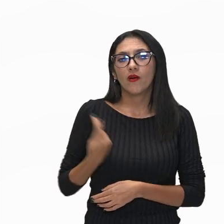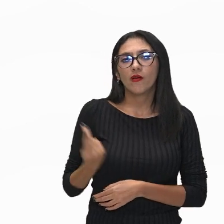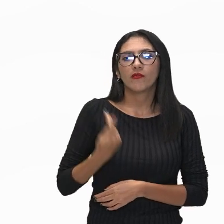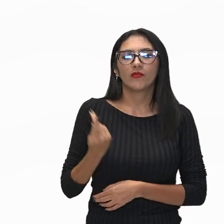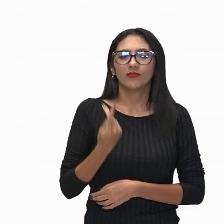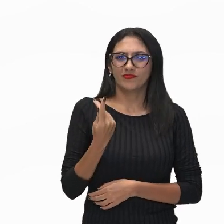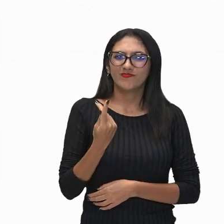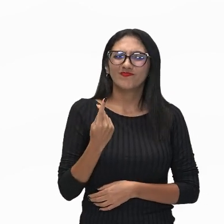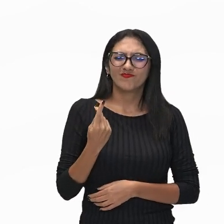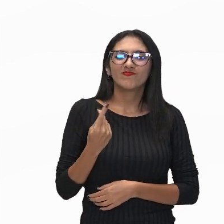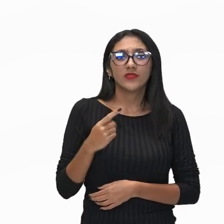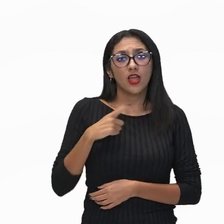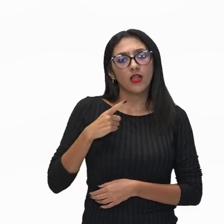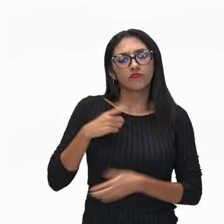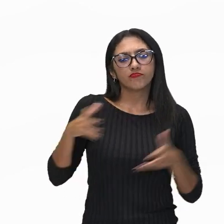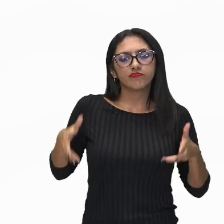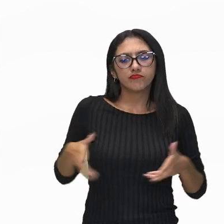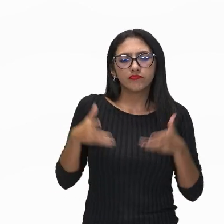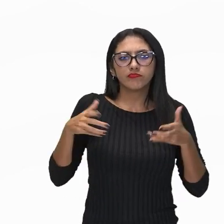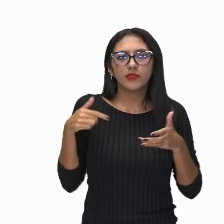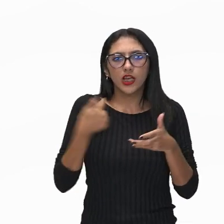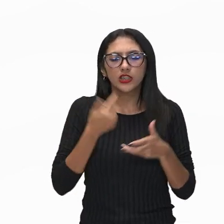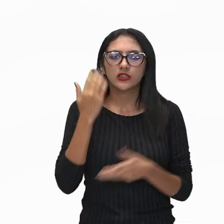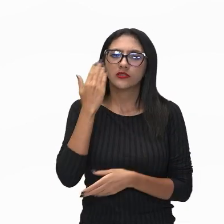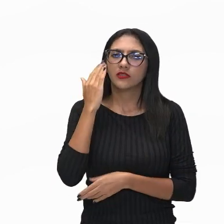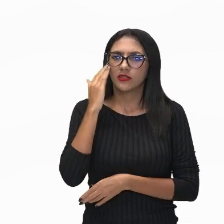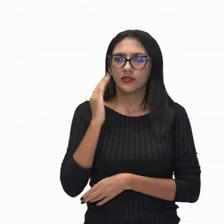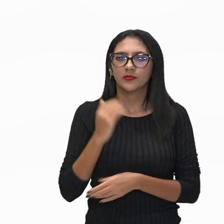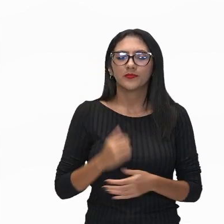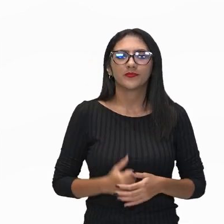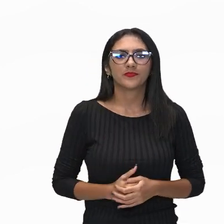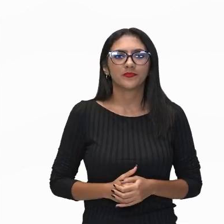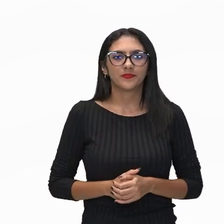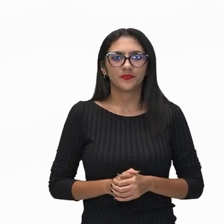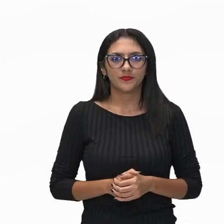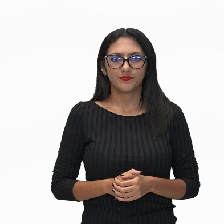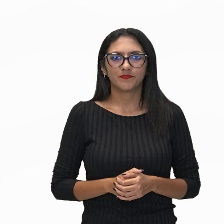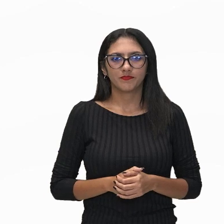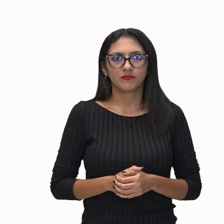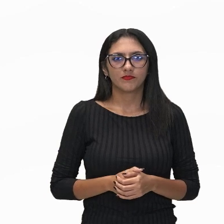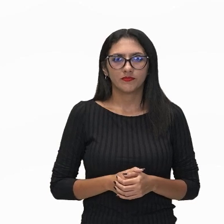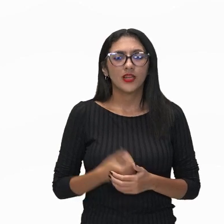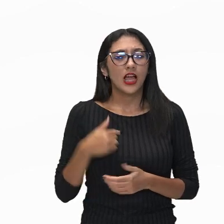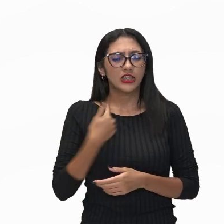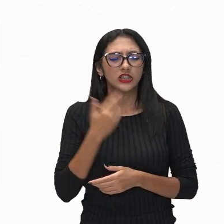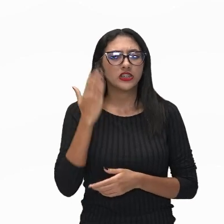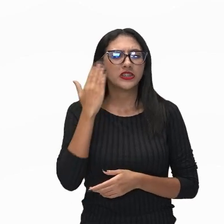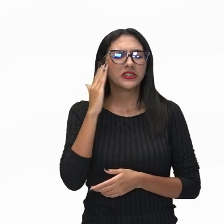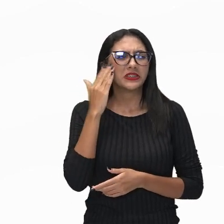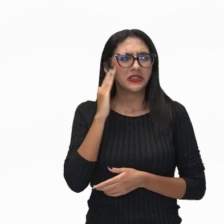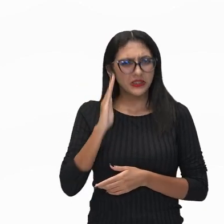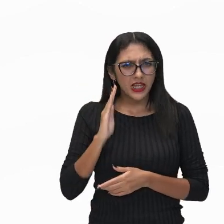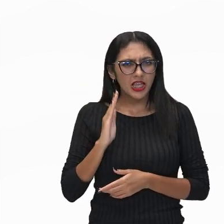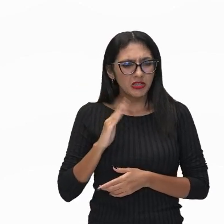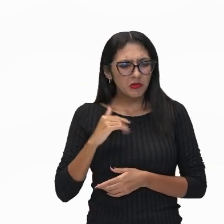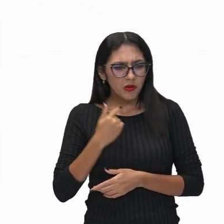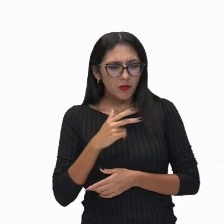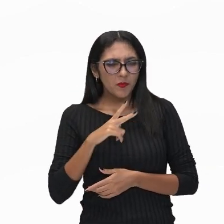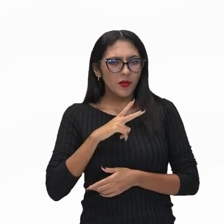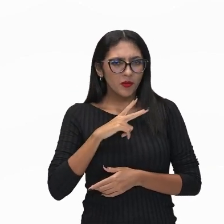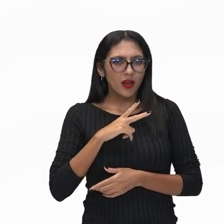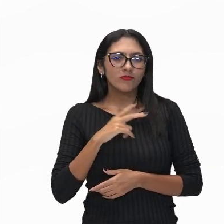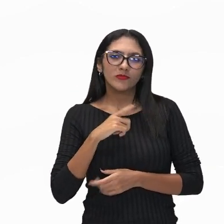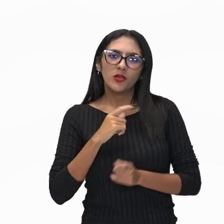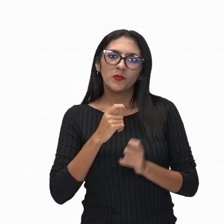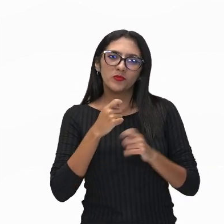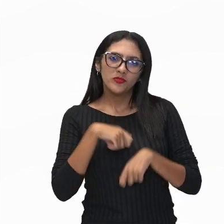nos ajuda a entender quem somos. E ao entender quem somos, temos melhores condições